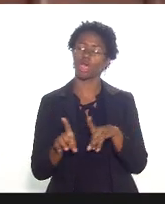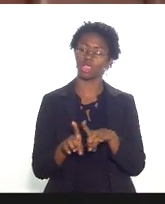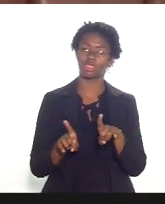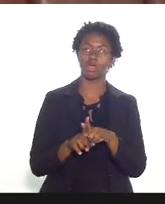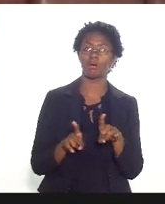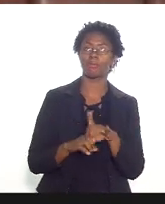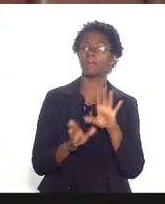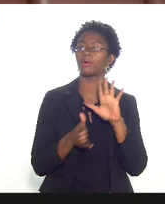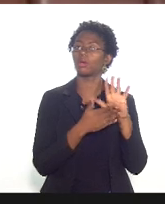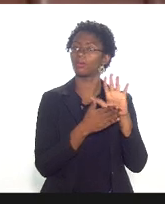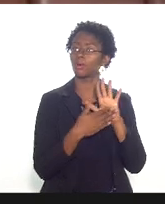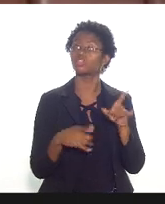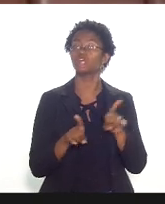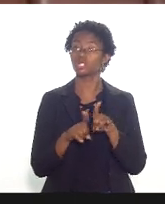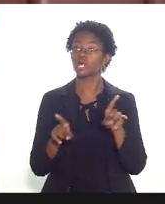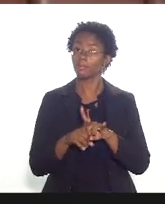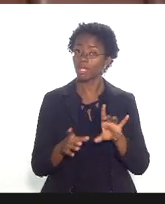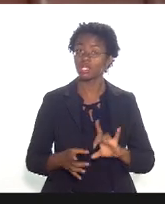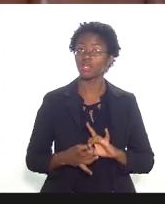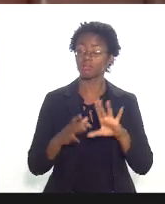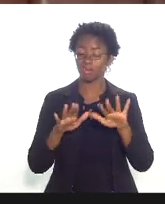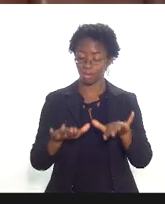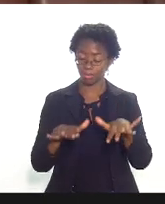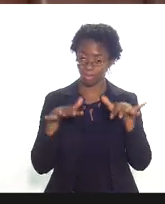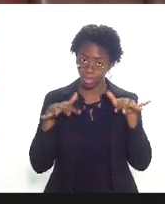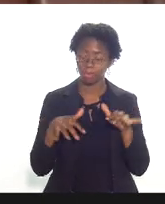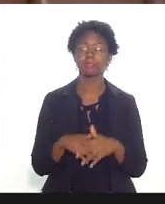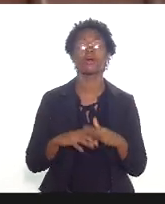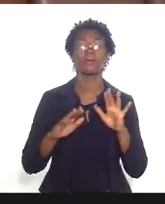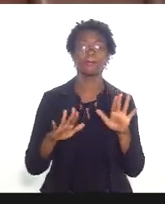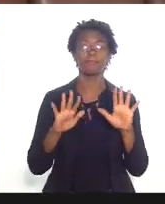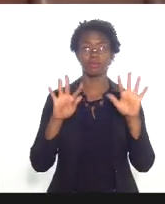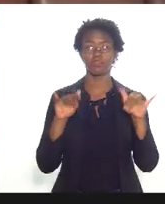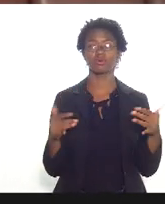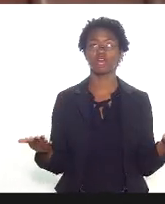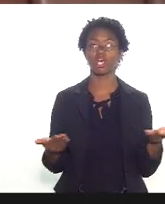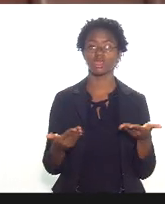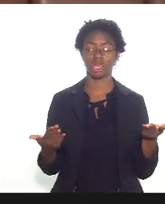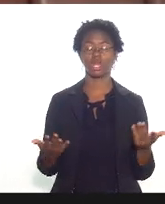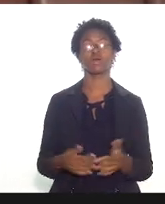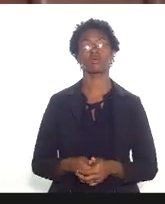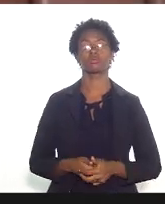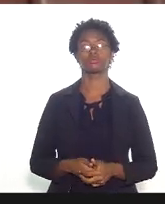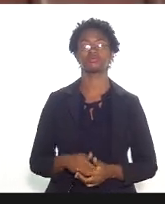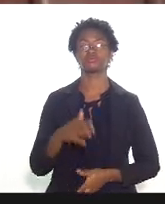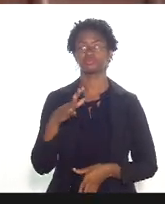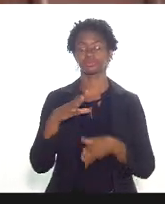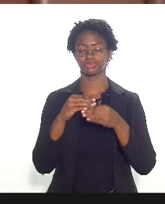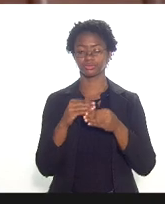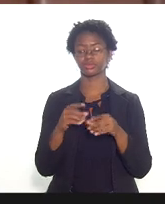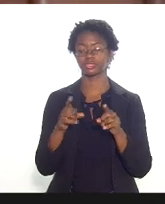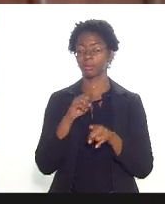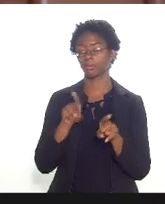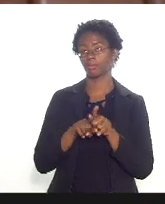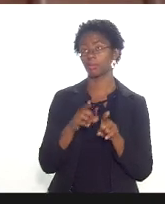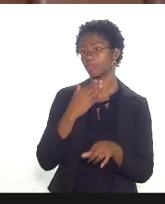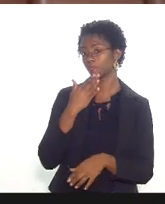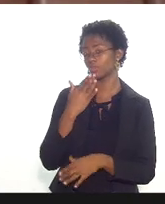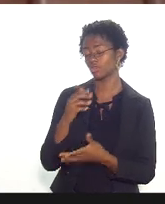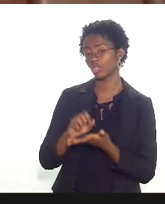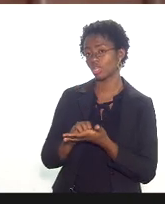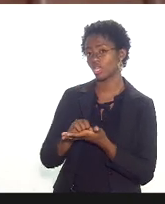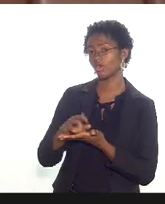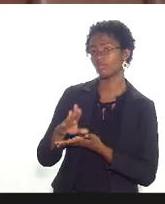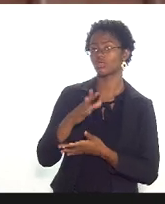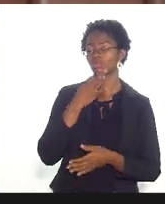às realizações de audiência. Para finalizar, só reiterando aqui o pedido de envio das